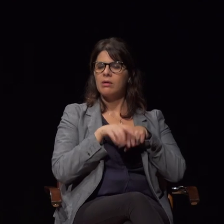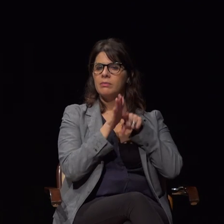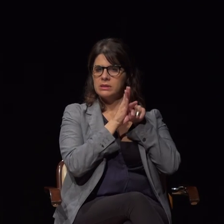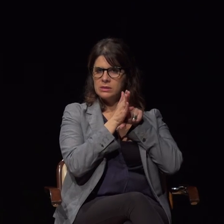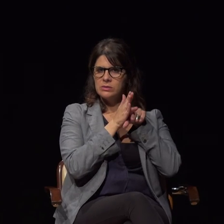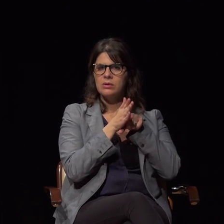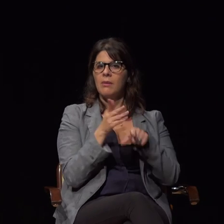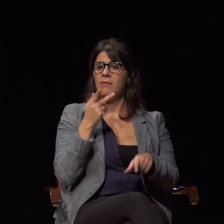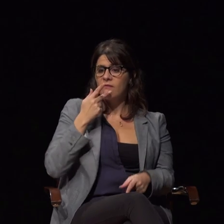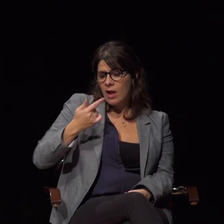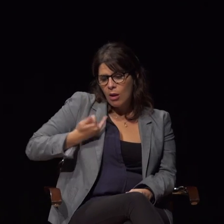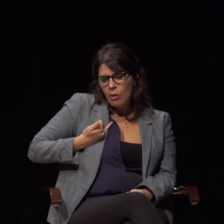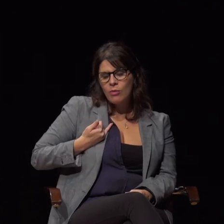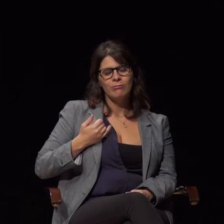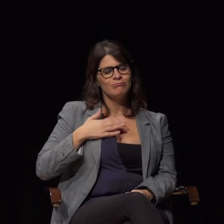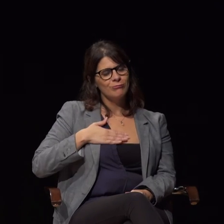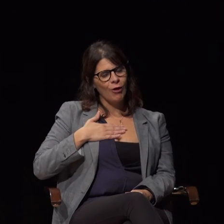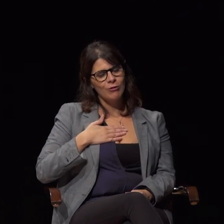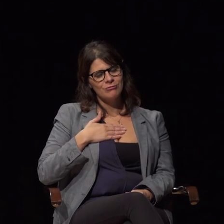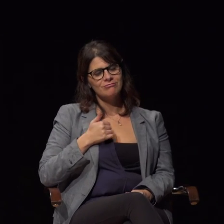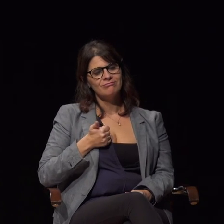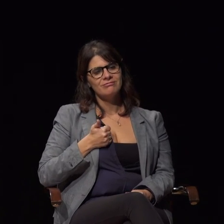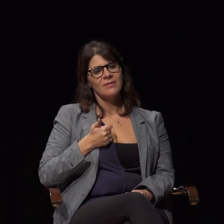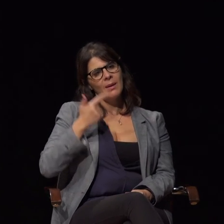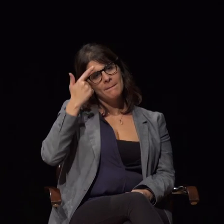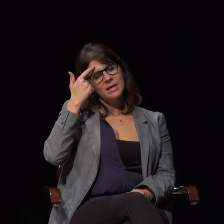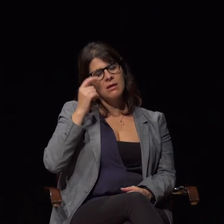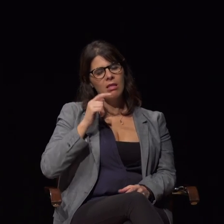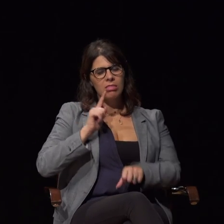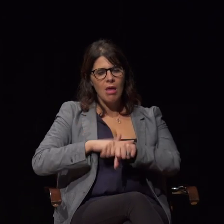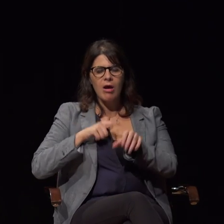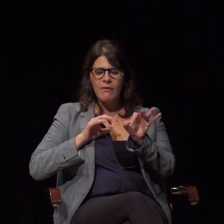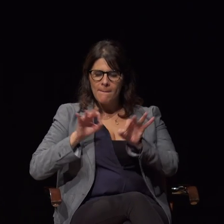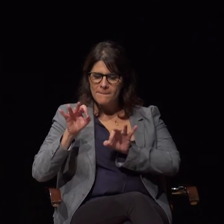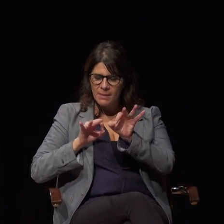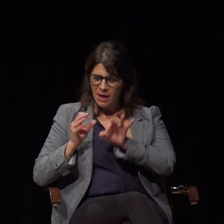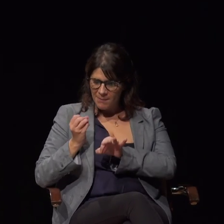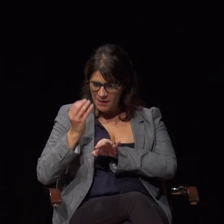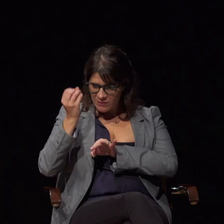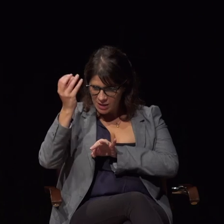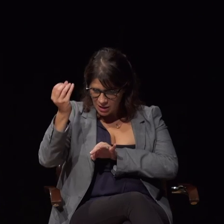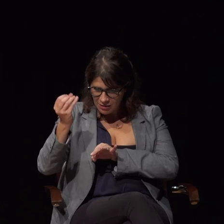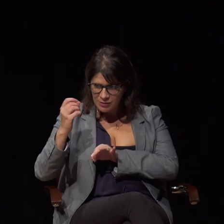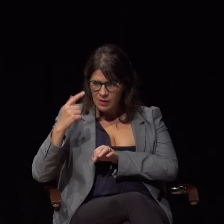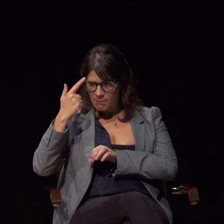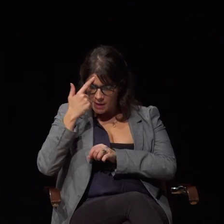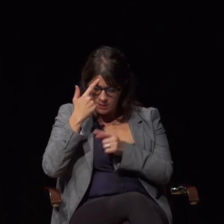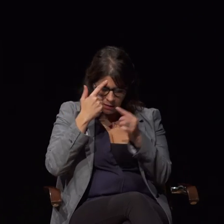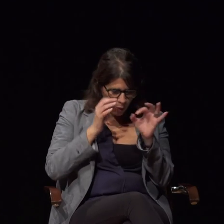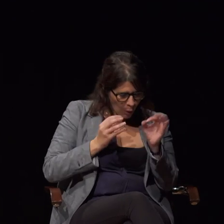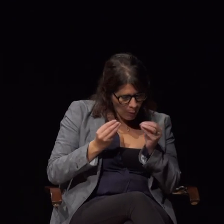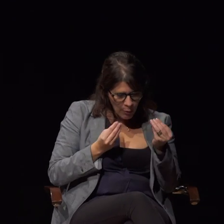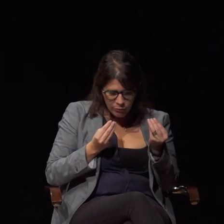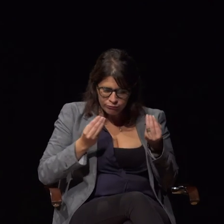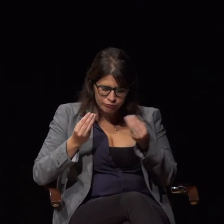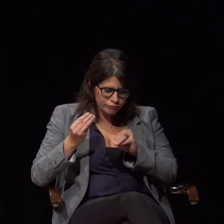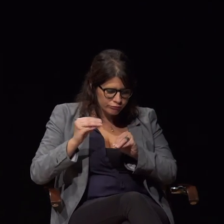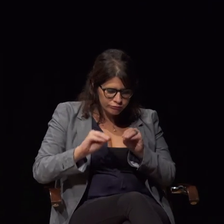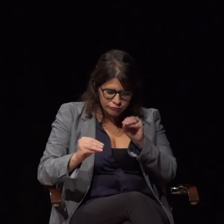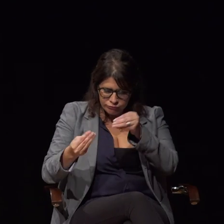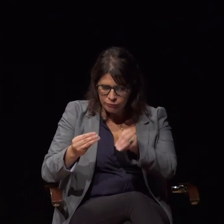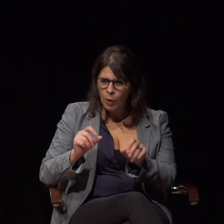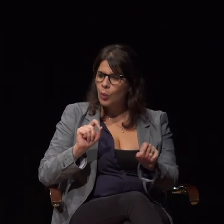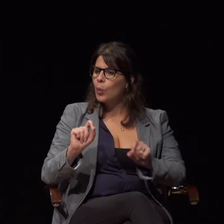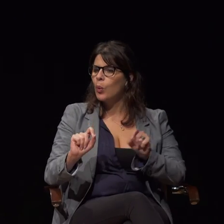viajar a gente pensa bem o que vai colocar na bagagem não dá para levar tudo então a gente logo imagina